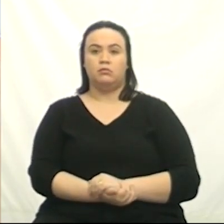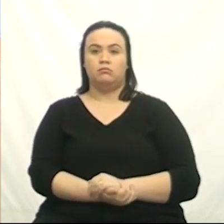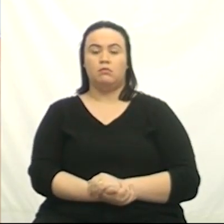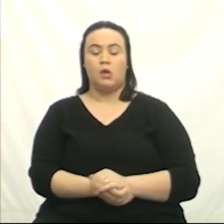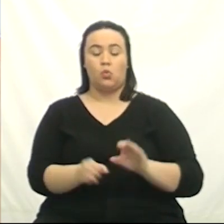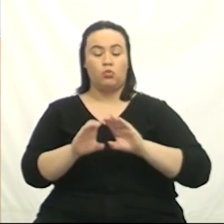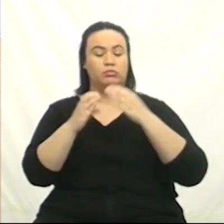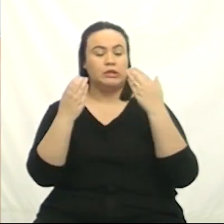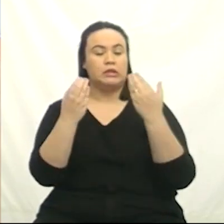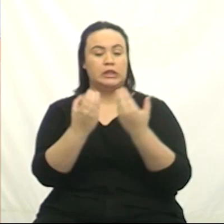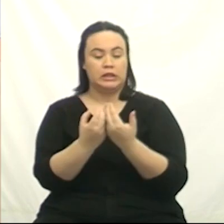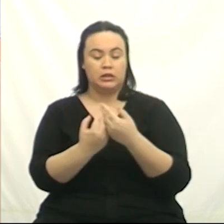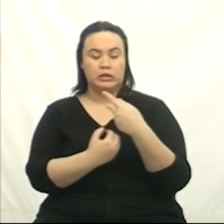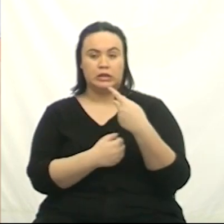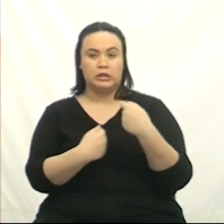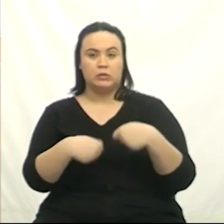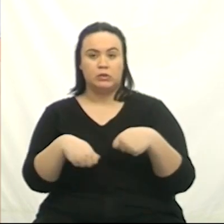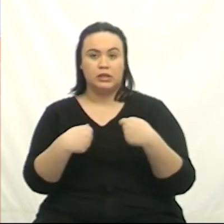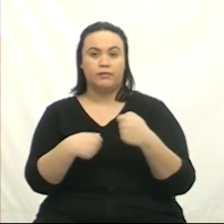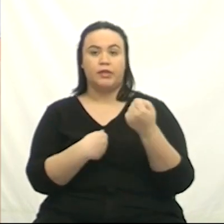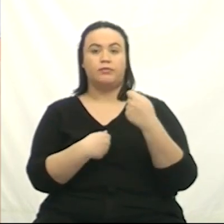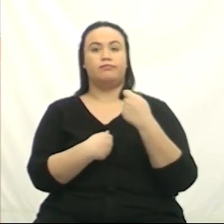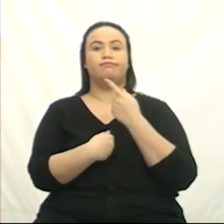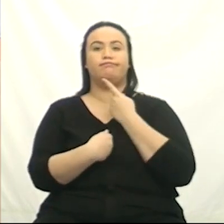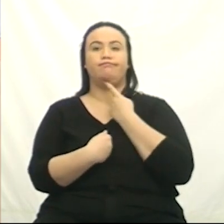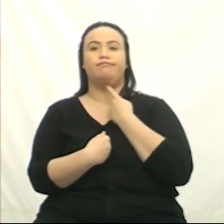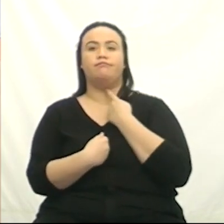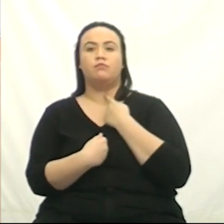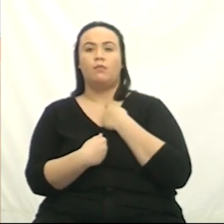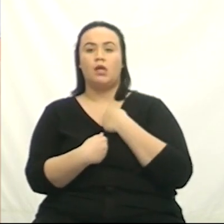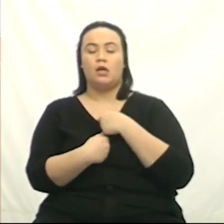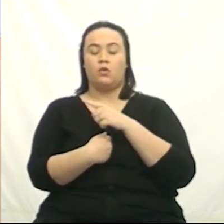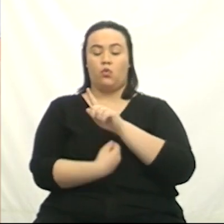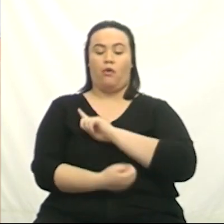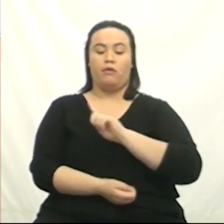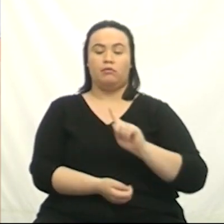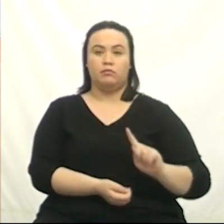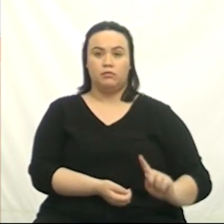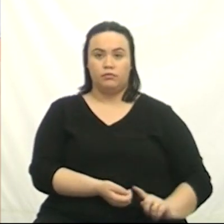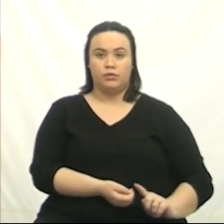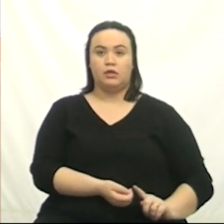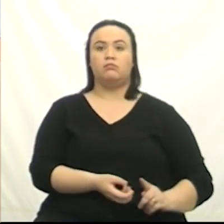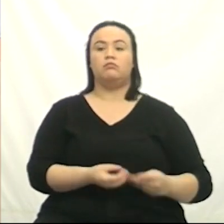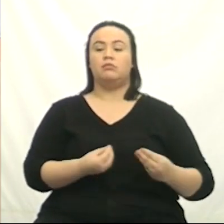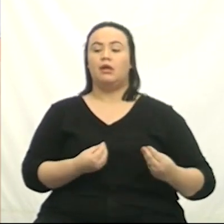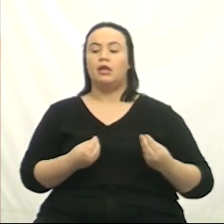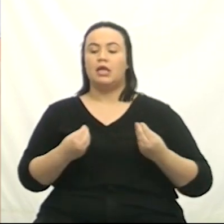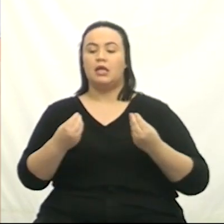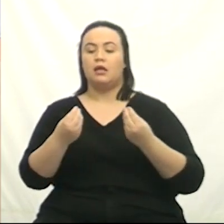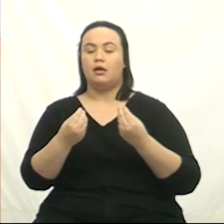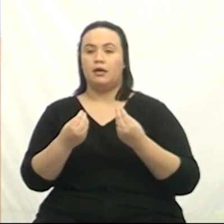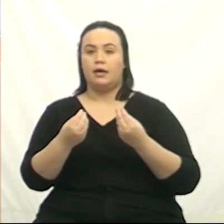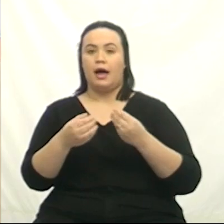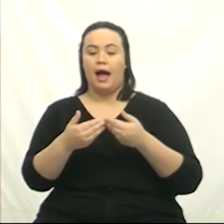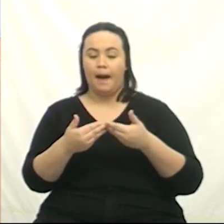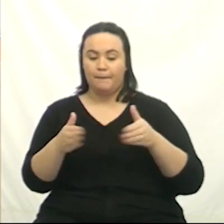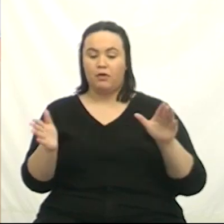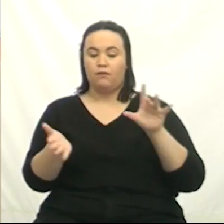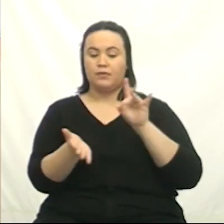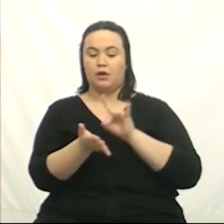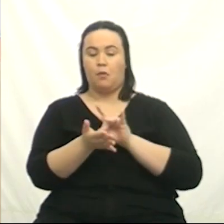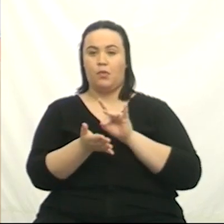comunidade, e no sábado o governo entregou aquelas ruas todas pavimentadas. Foi um momento